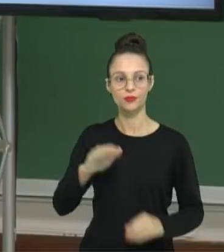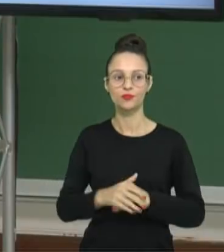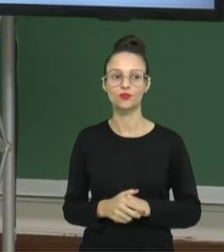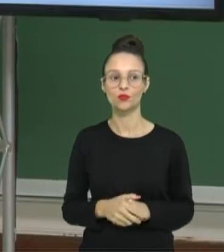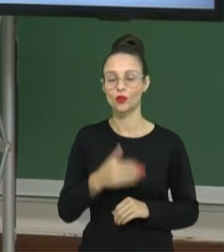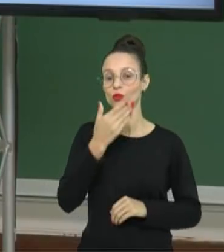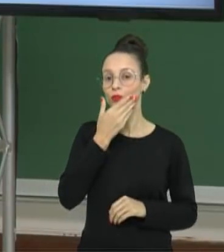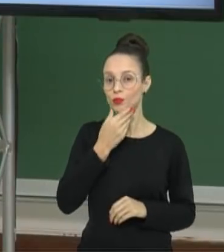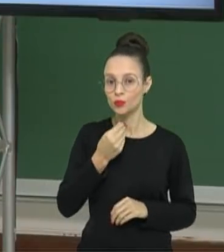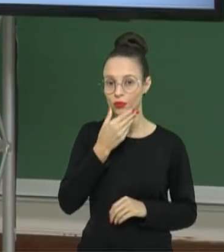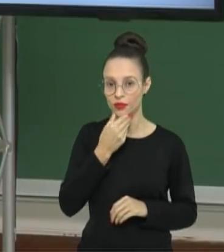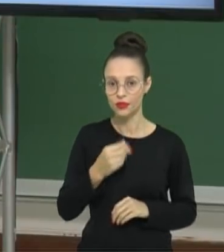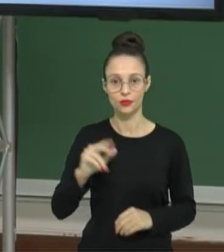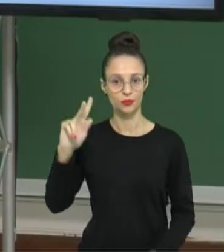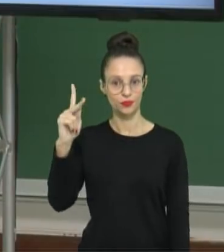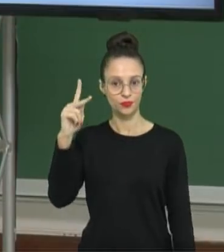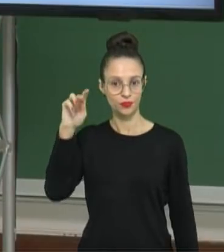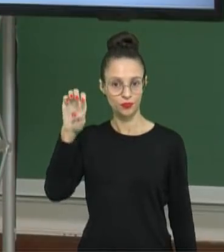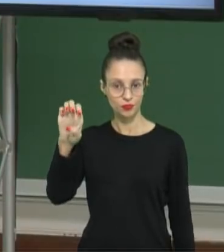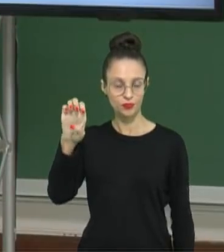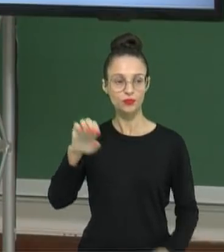temos o menino, he,